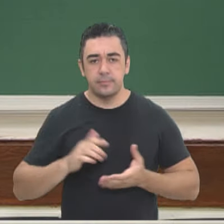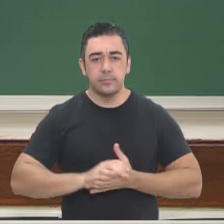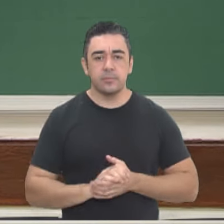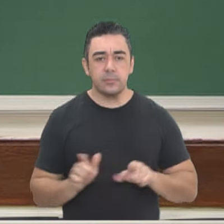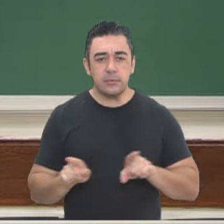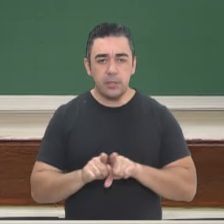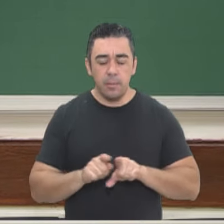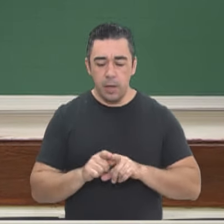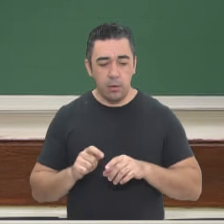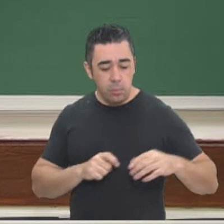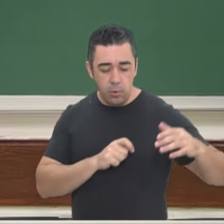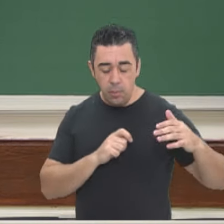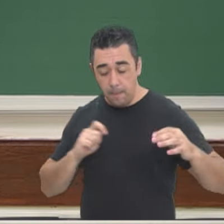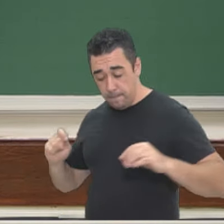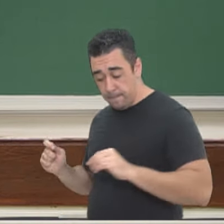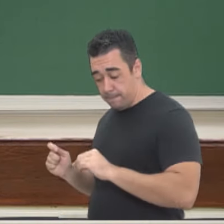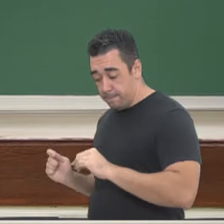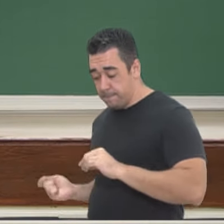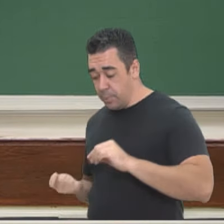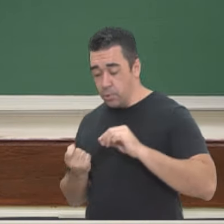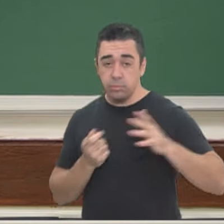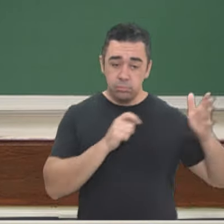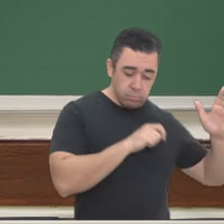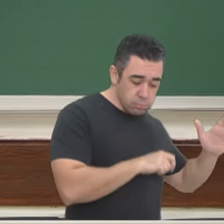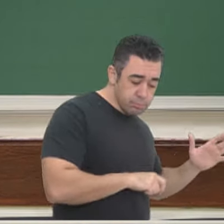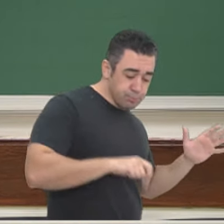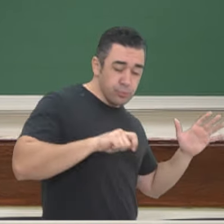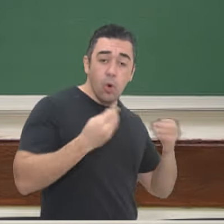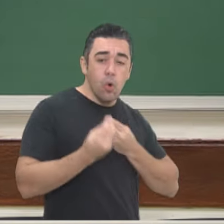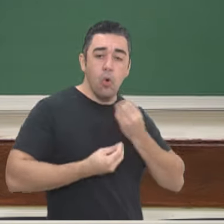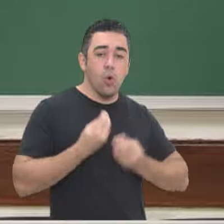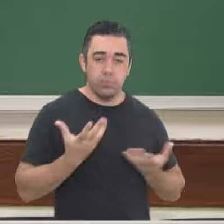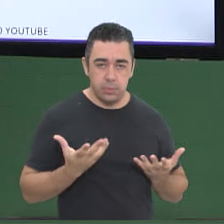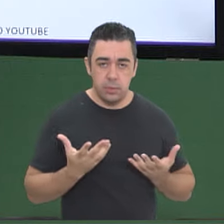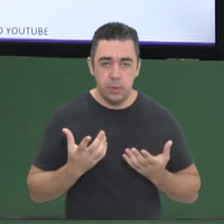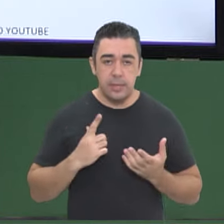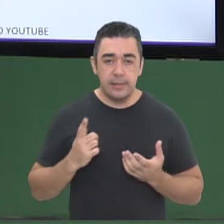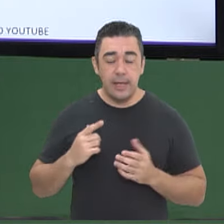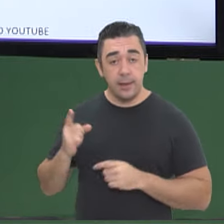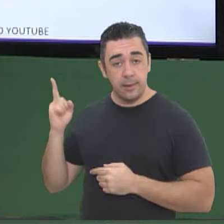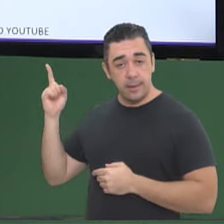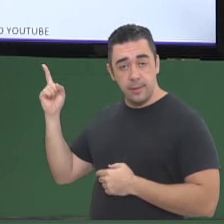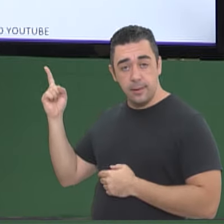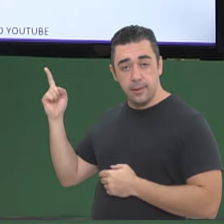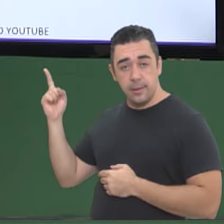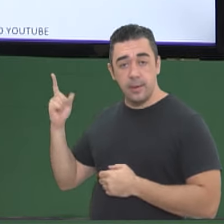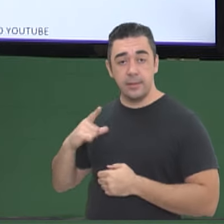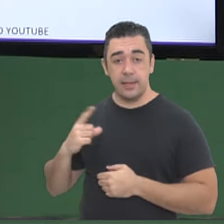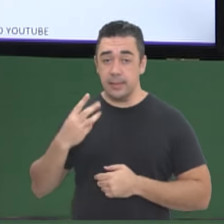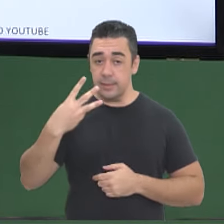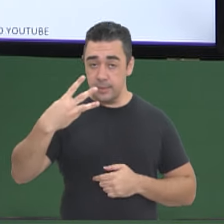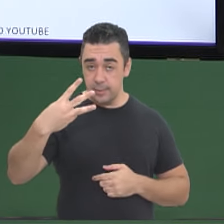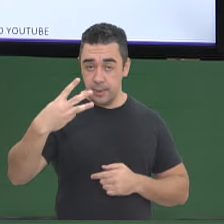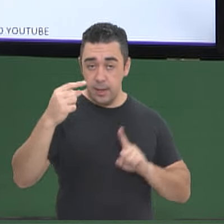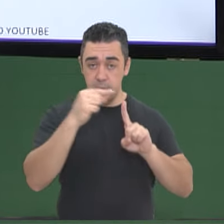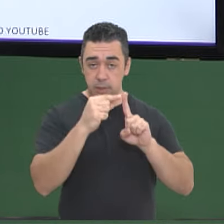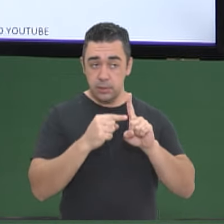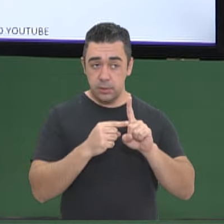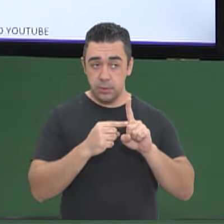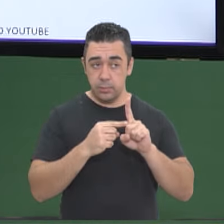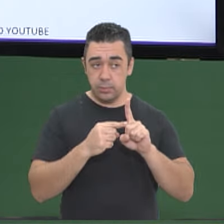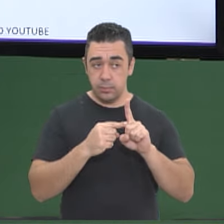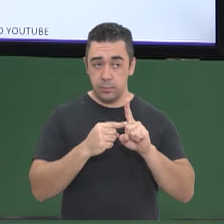receber, de recepção, né? Mas vamos ver o que diz o slide. Os jogadores utilizam 3 tipos de empunhadura. A